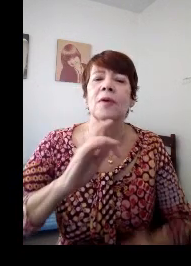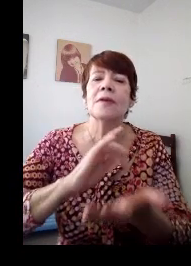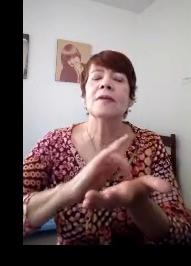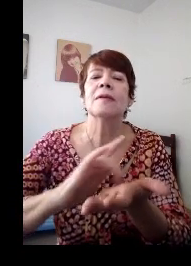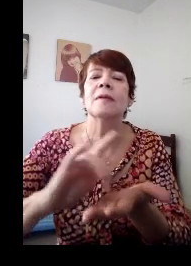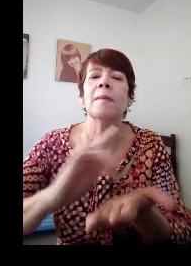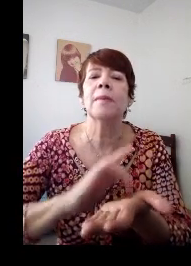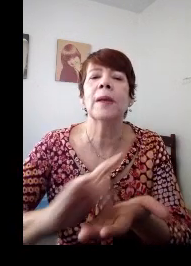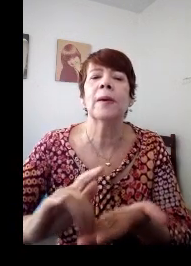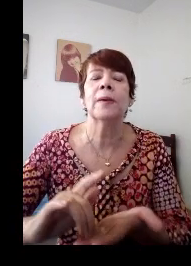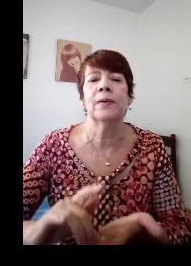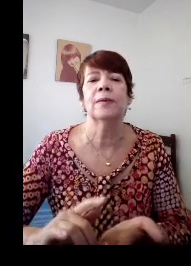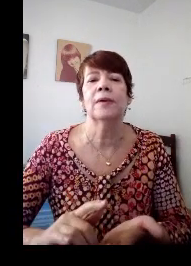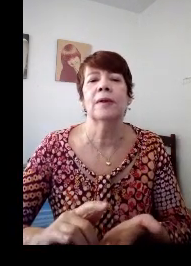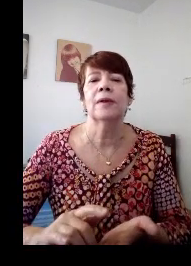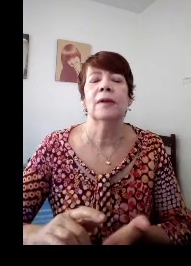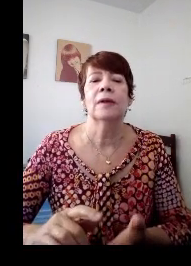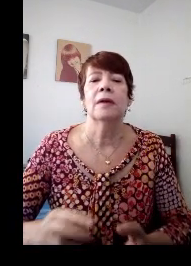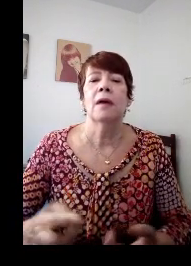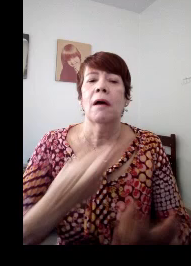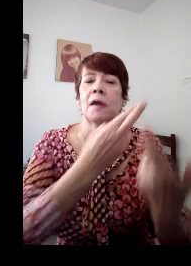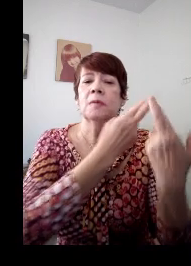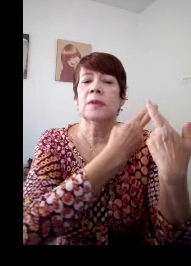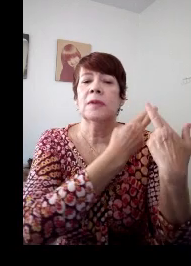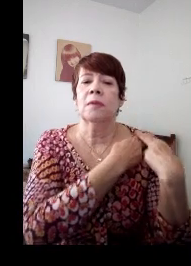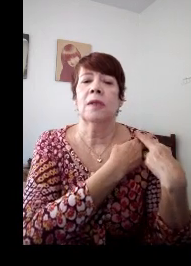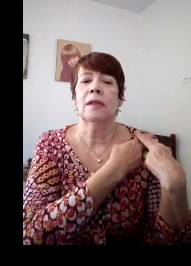nós estamos deixando para o outro uma